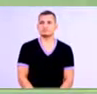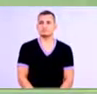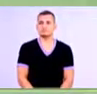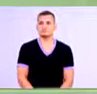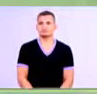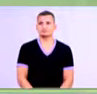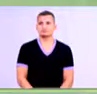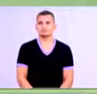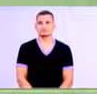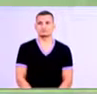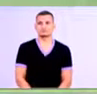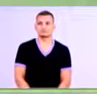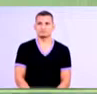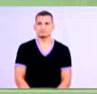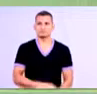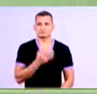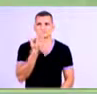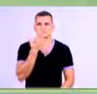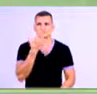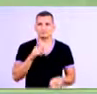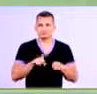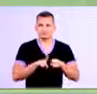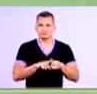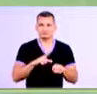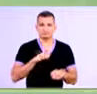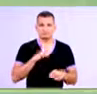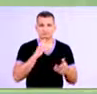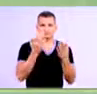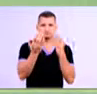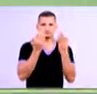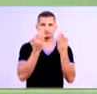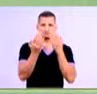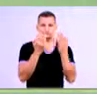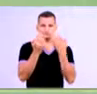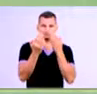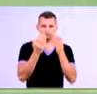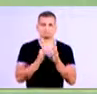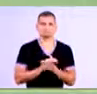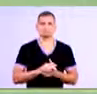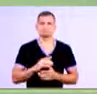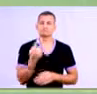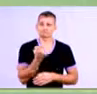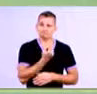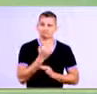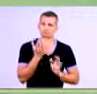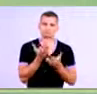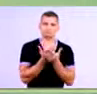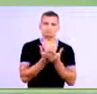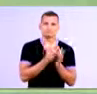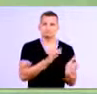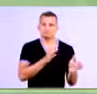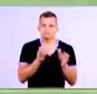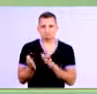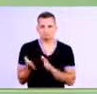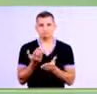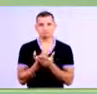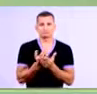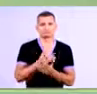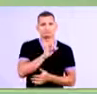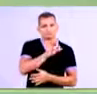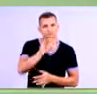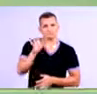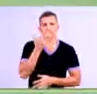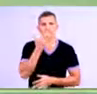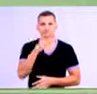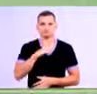As cores também, elas causam um efeito psicológico e a gente viu durante as aulas o que cada cor